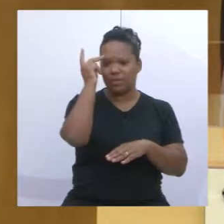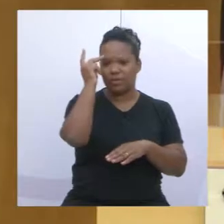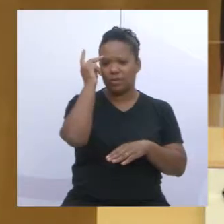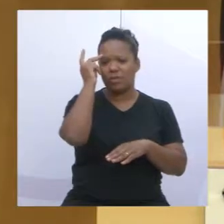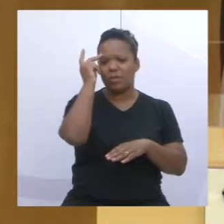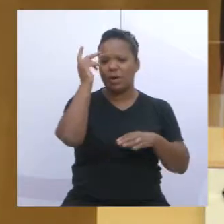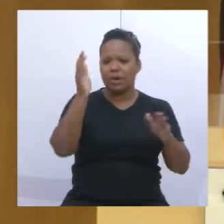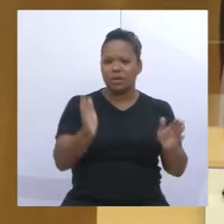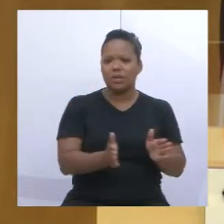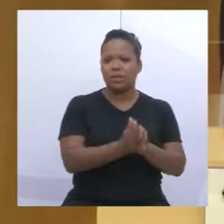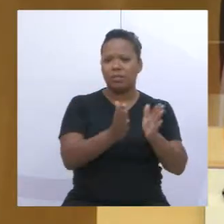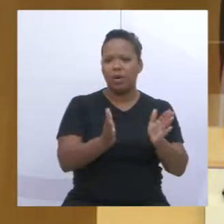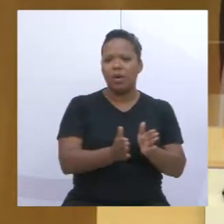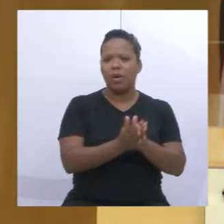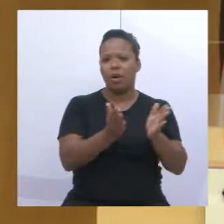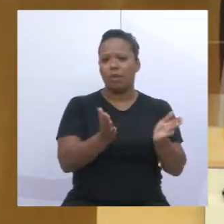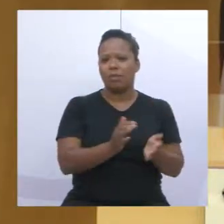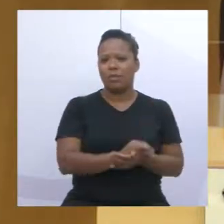vulnerável.